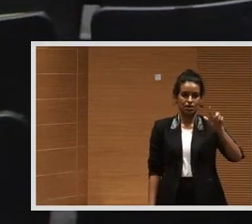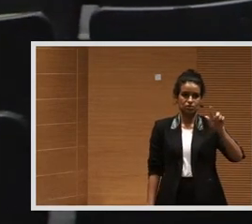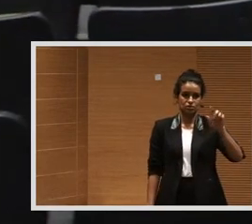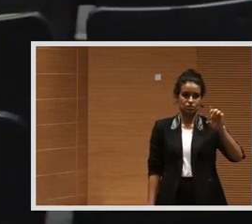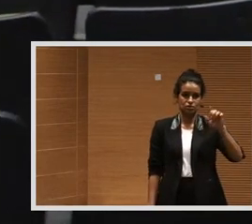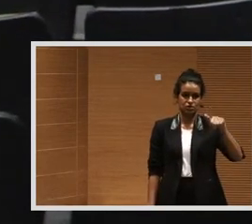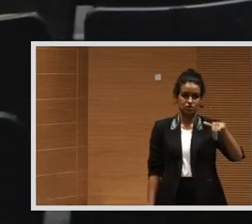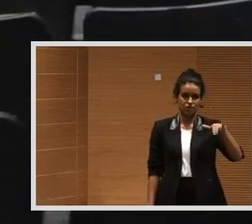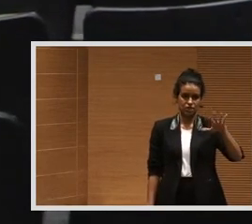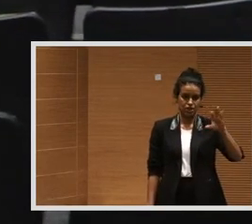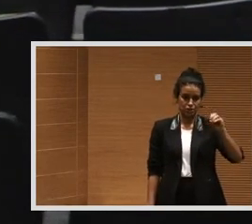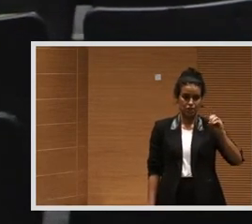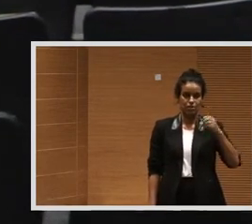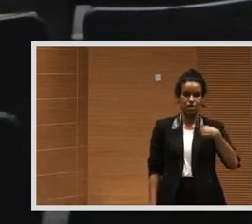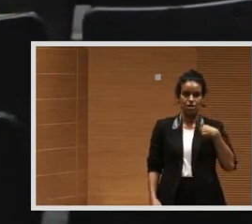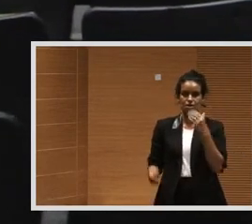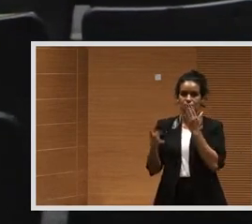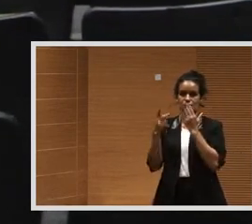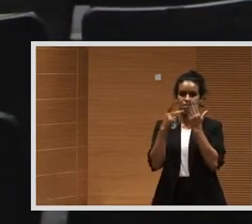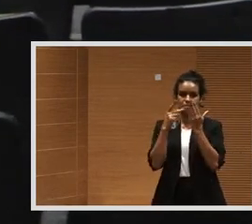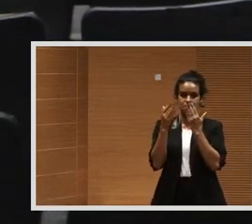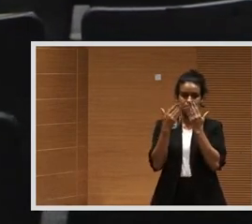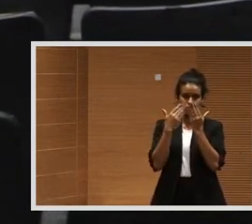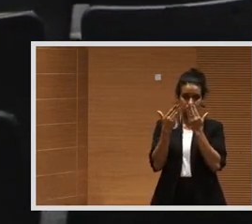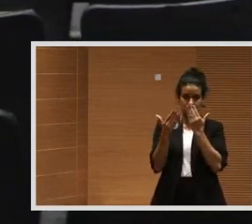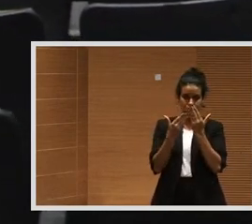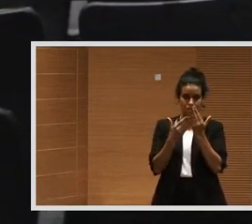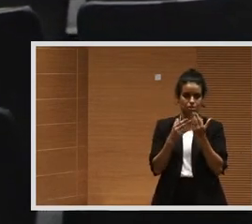psicólogo, trabalho no Centro de Saúde da INSP. É,